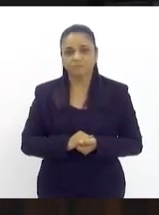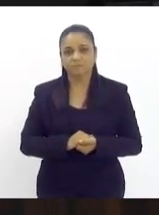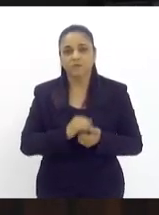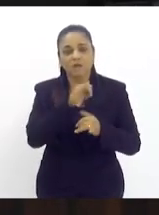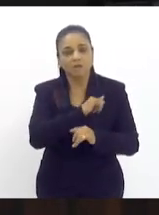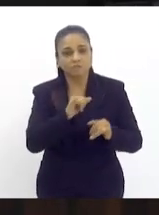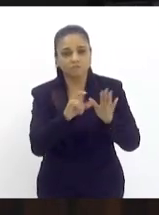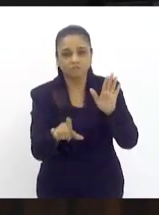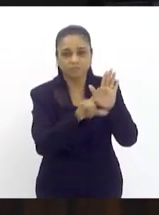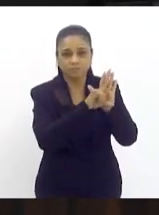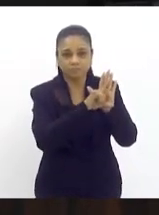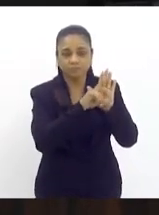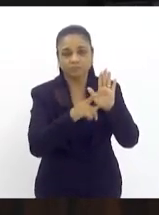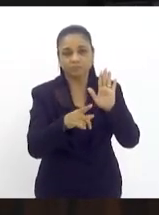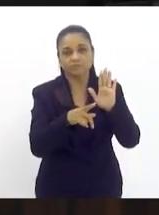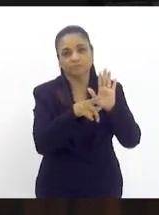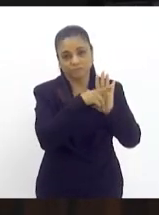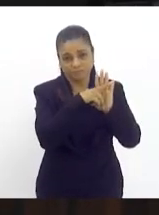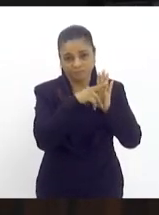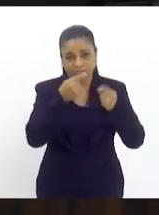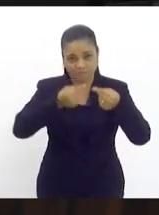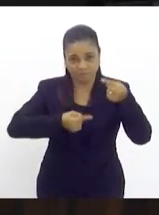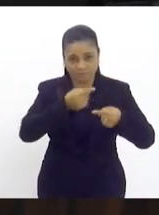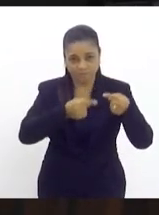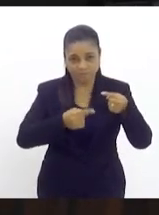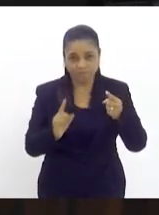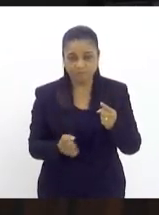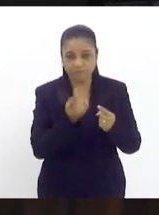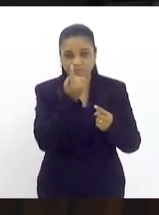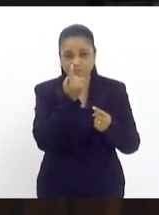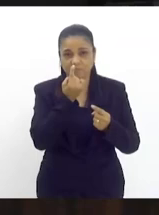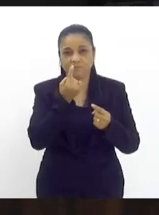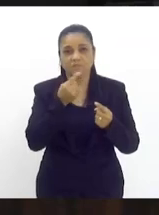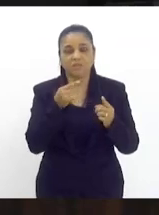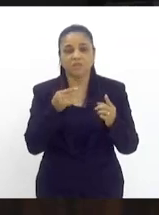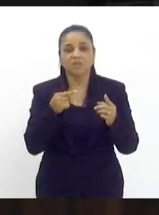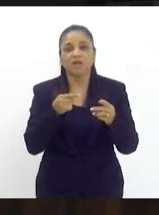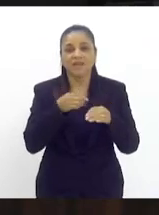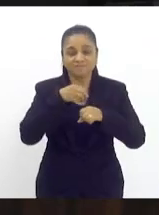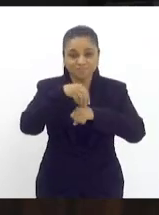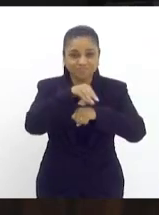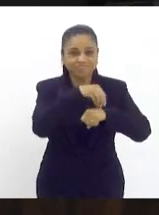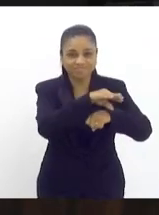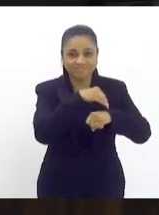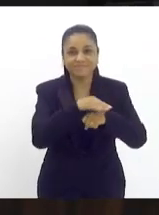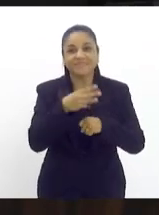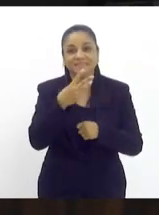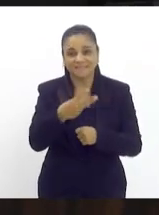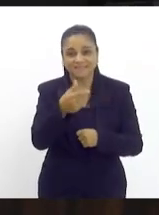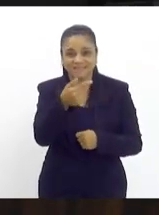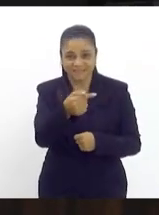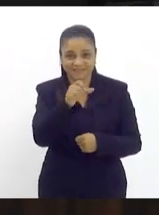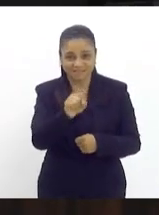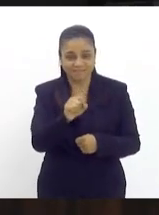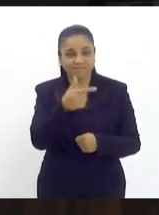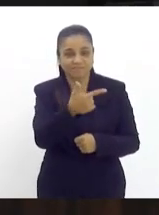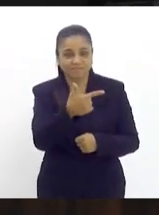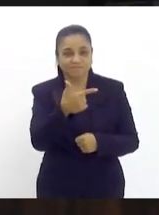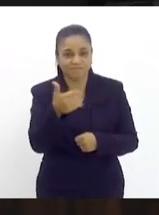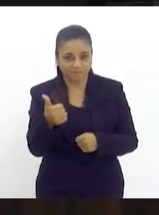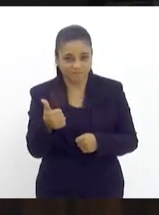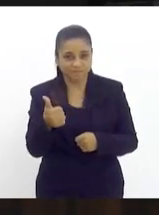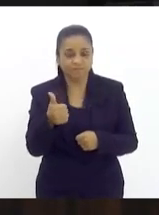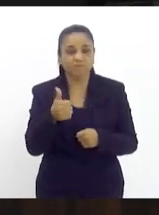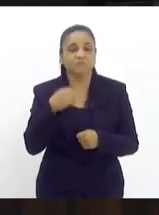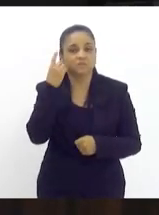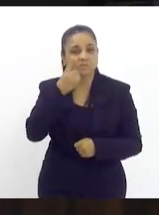anuncio em discussão única indicação Legislativa número 378 2021 de autoria